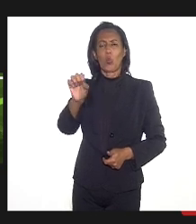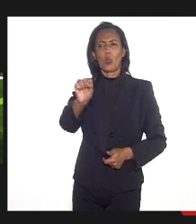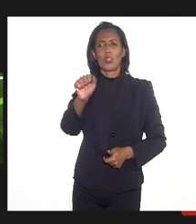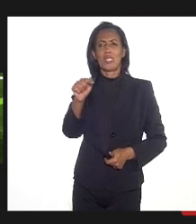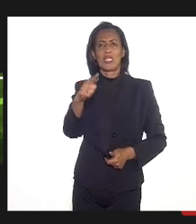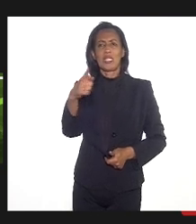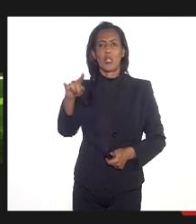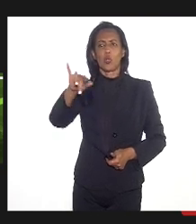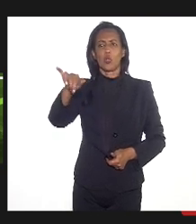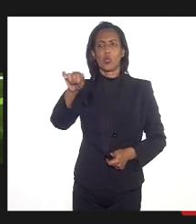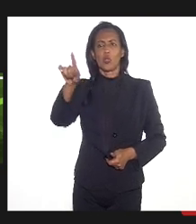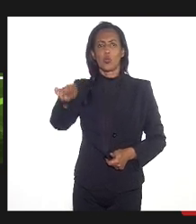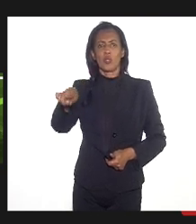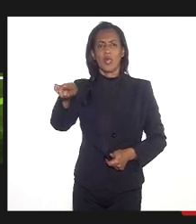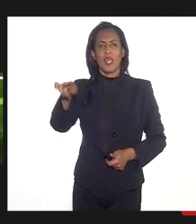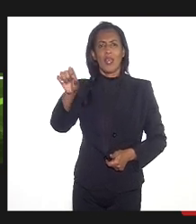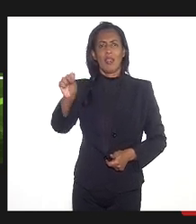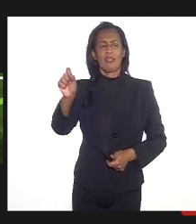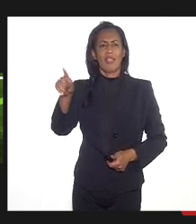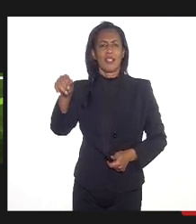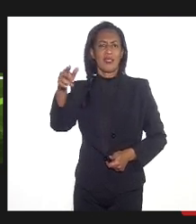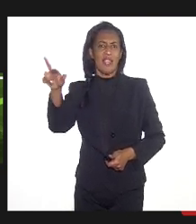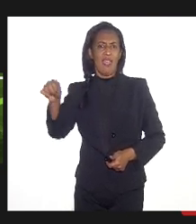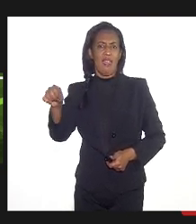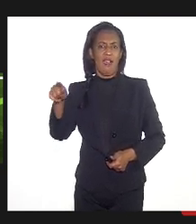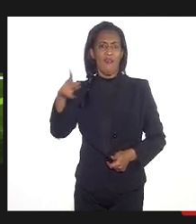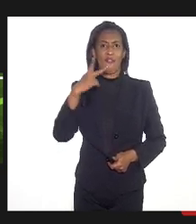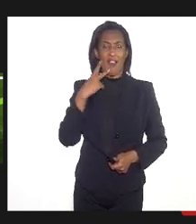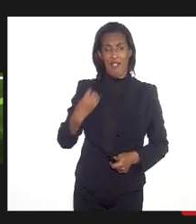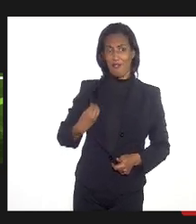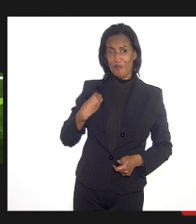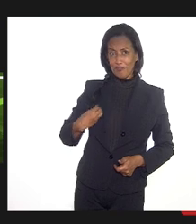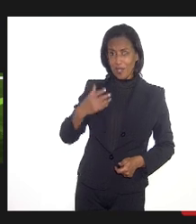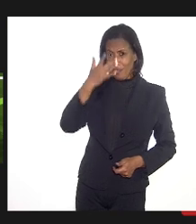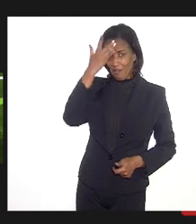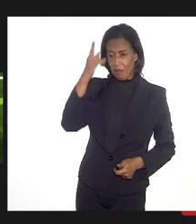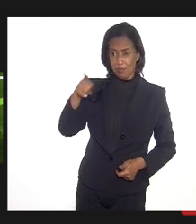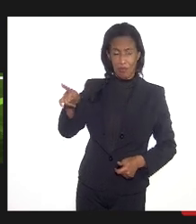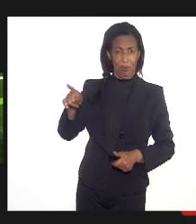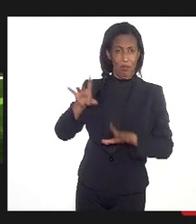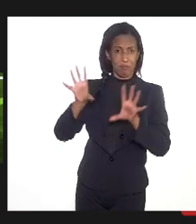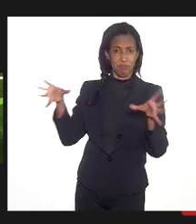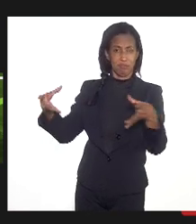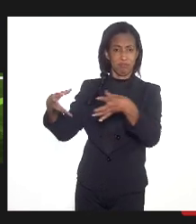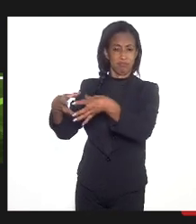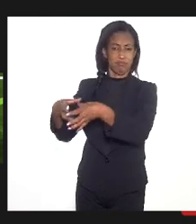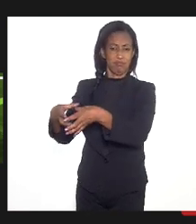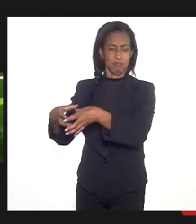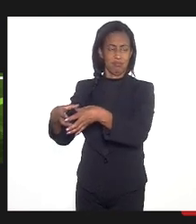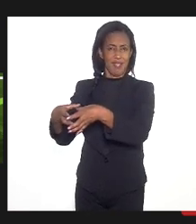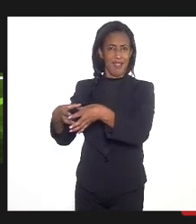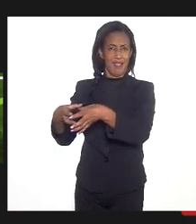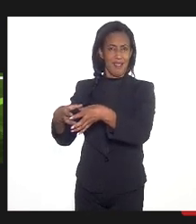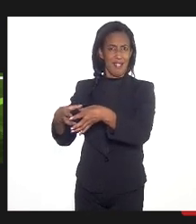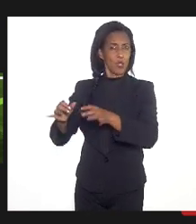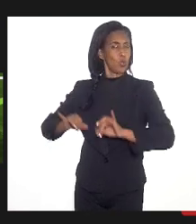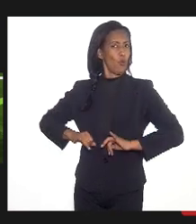da Serra, fala em outros quilombos, que a vida do quilombola, eu acho, pegou um, pegou todos,